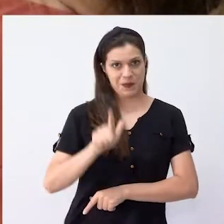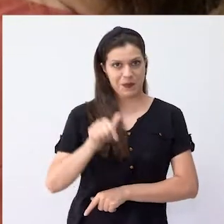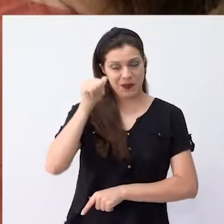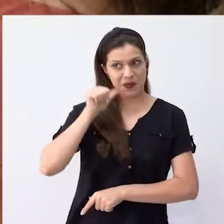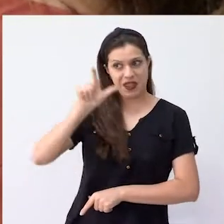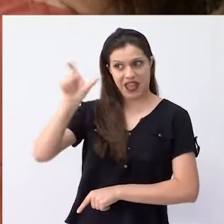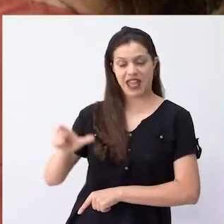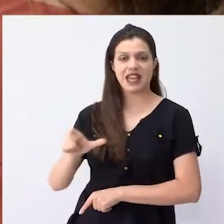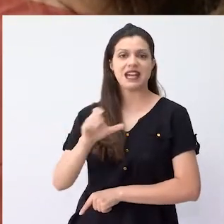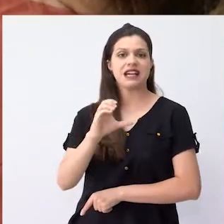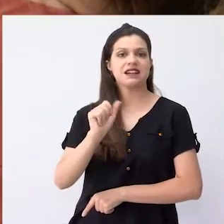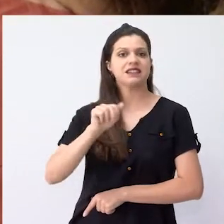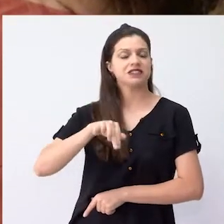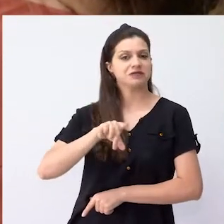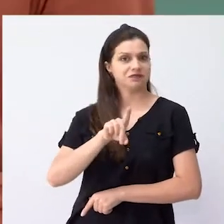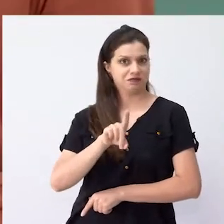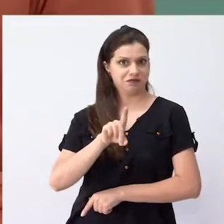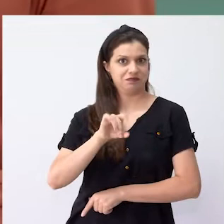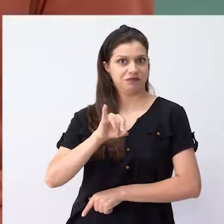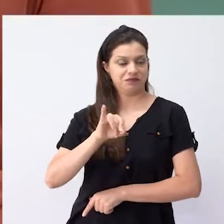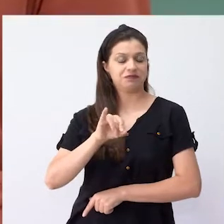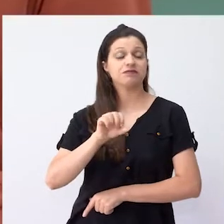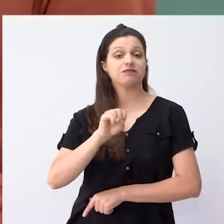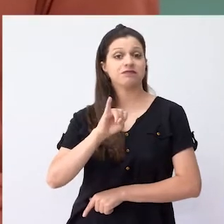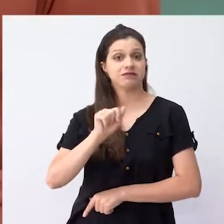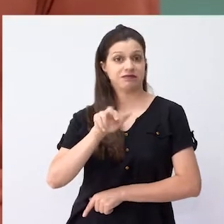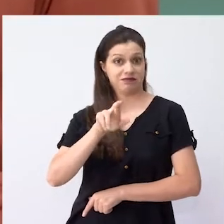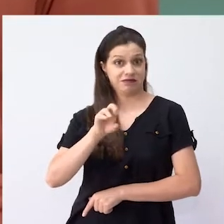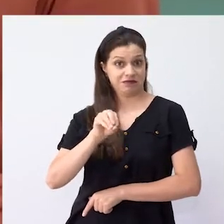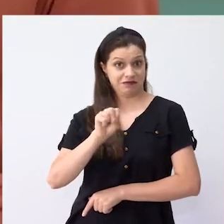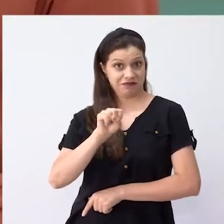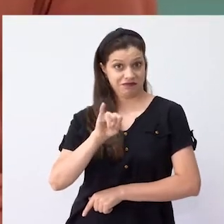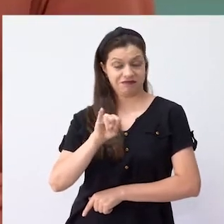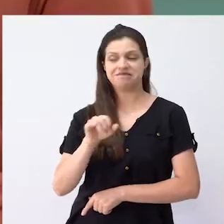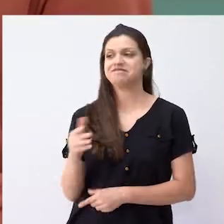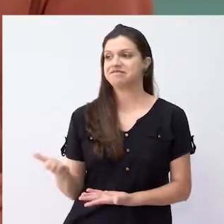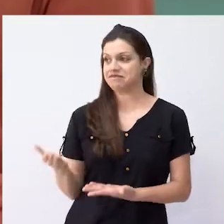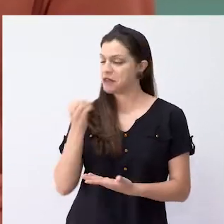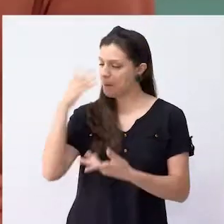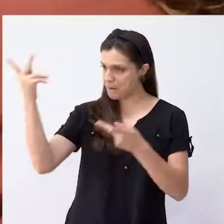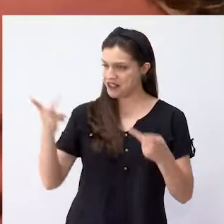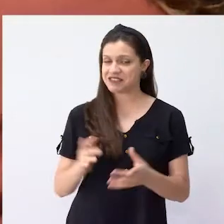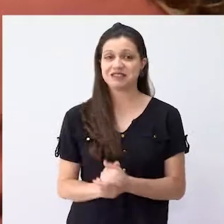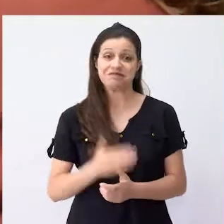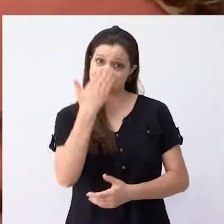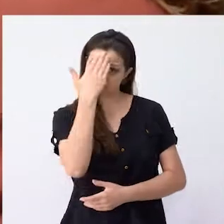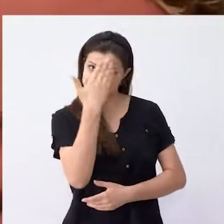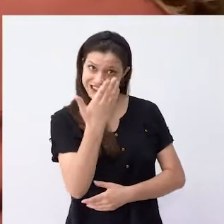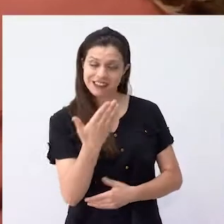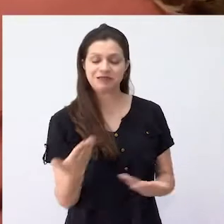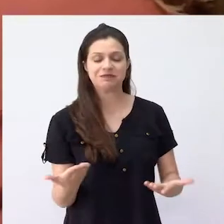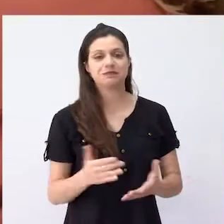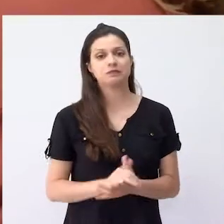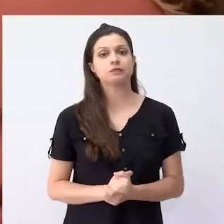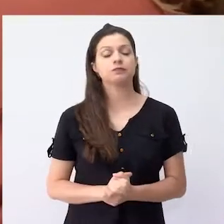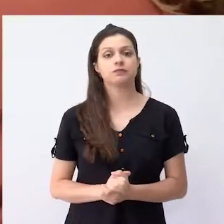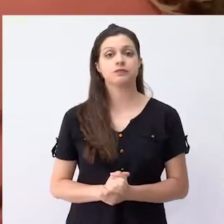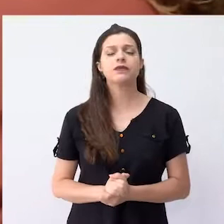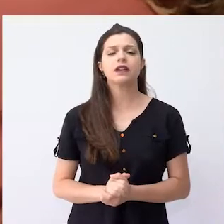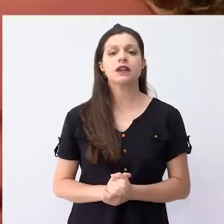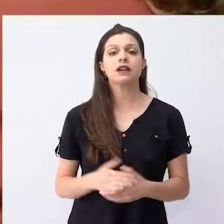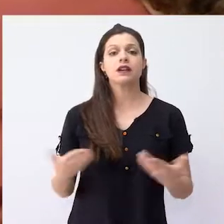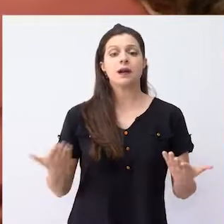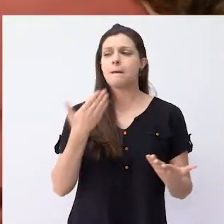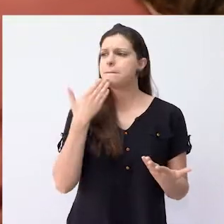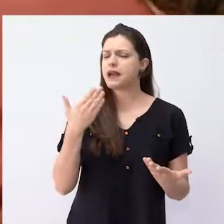doutora Cândice Arósio. Seja bem-vinda ao programa. Muito obrigada pelo espaço e pela oportunidade. Então, doutora, começa apresentando